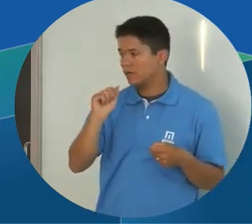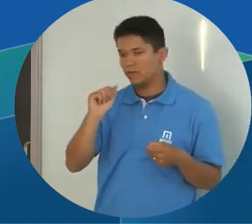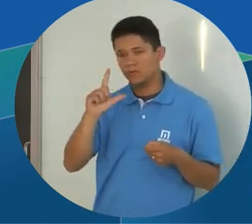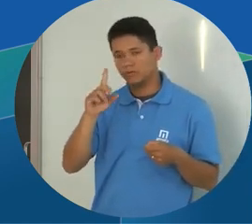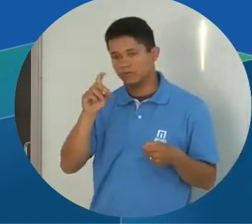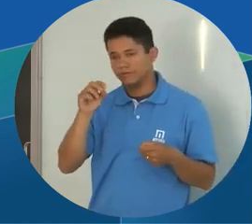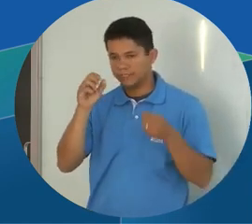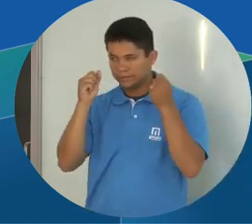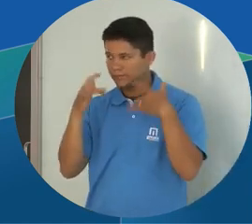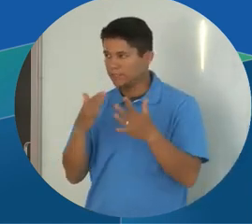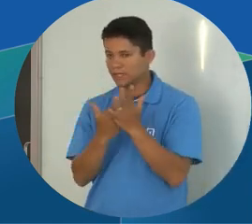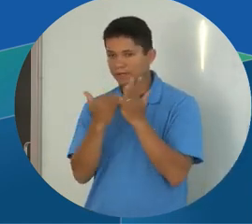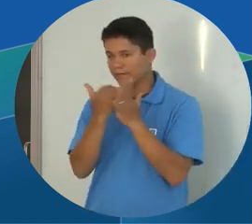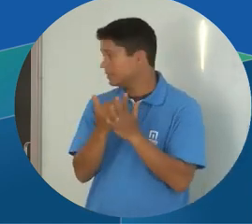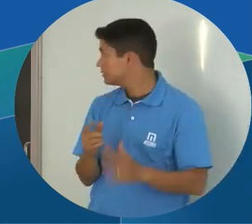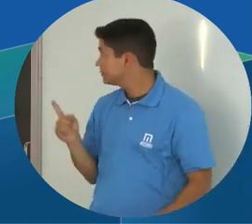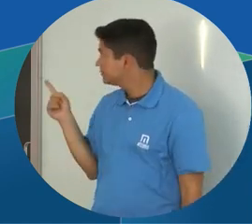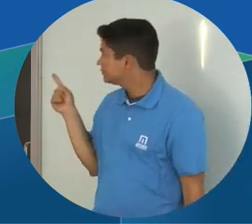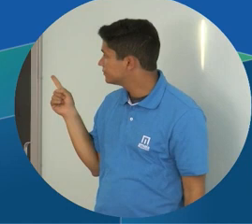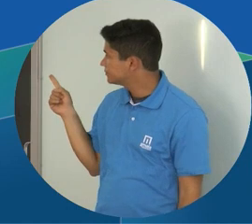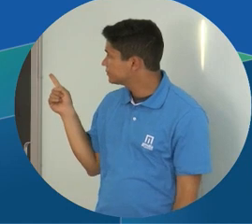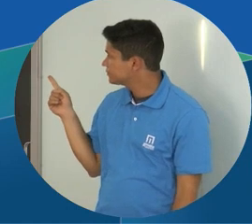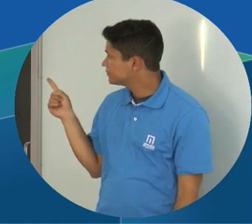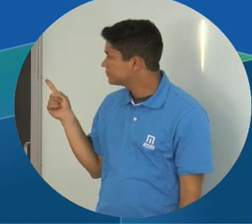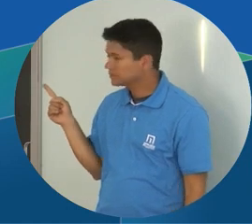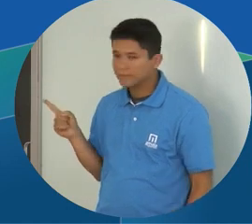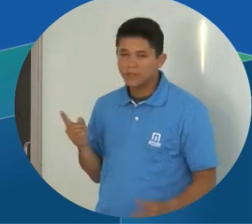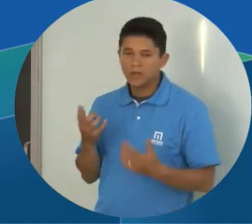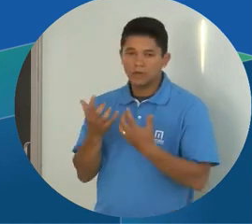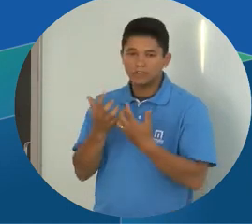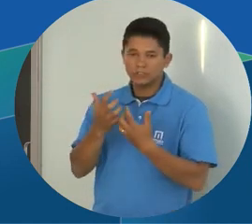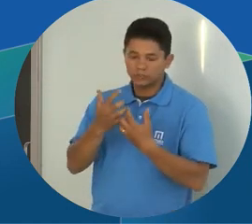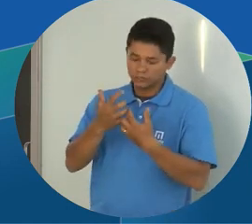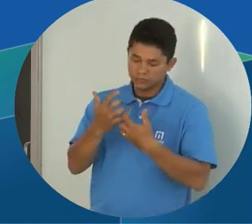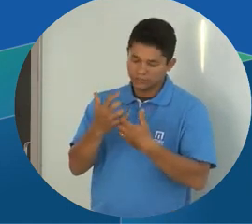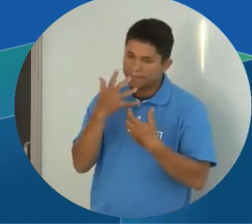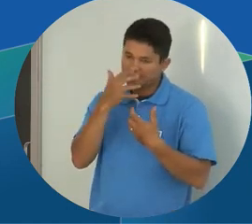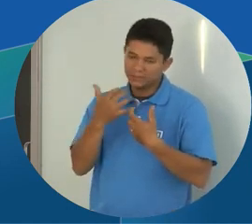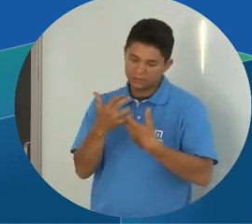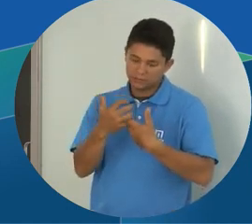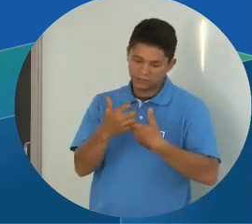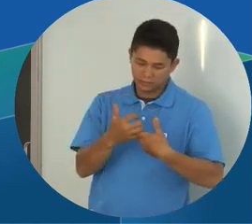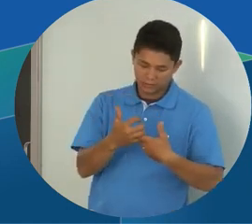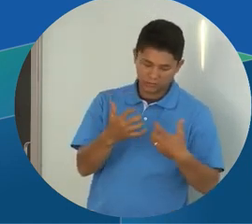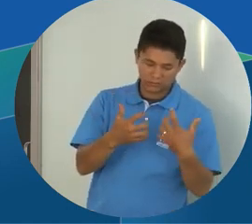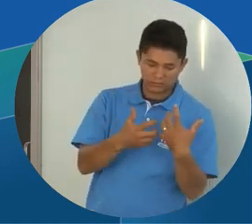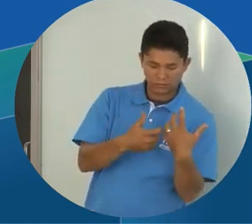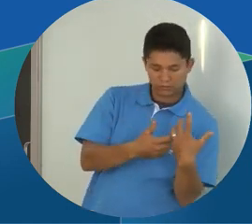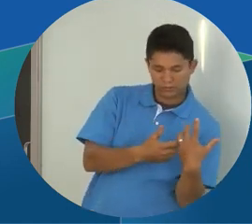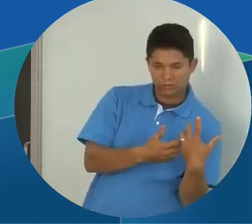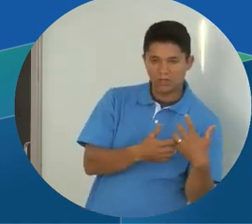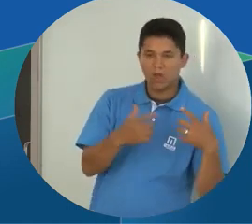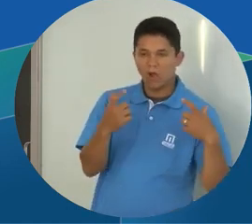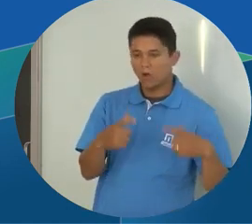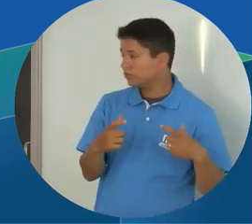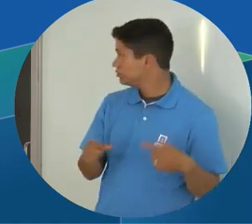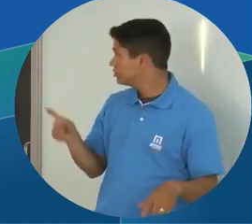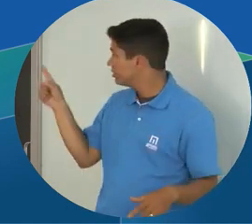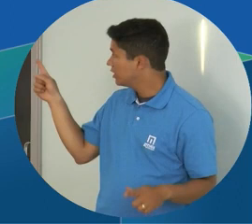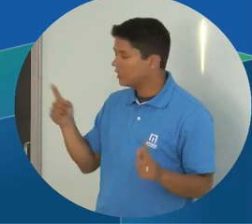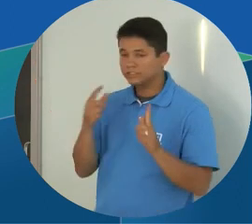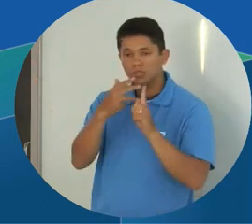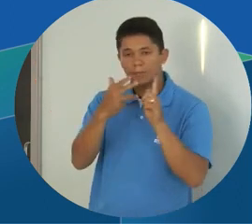Do as-built, posição de juntas, esse bloco que tinha aí em planta essa